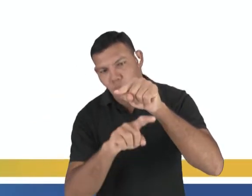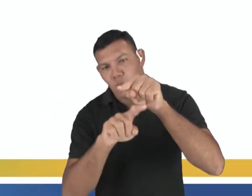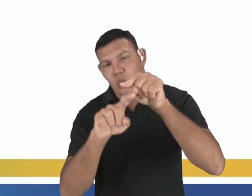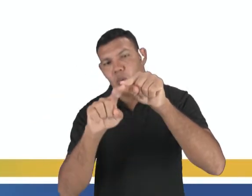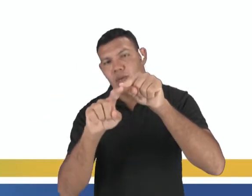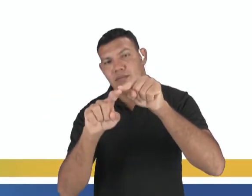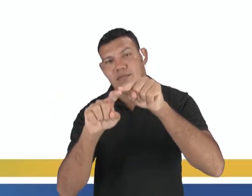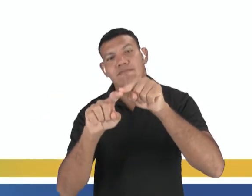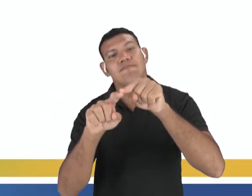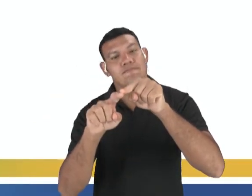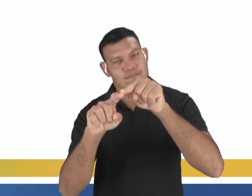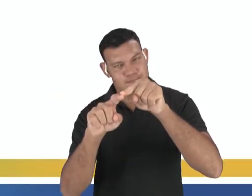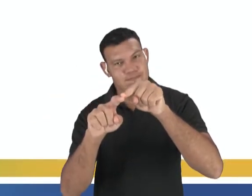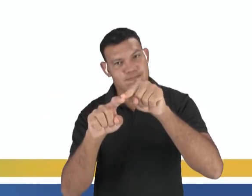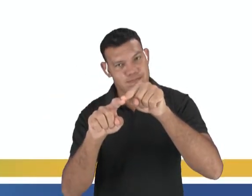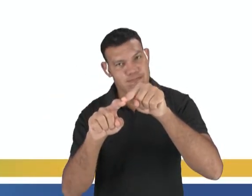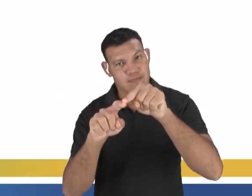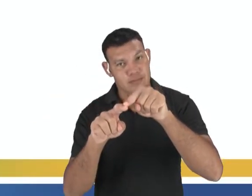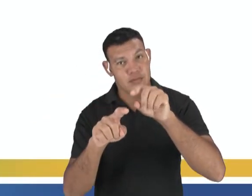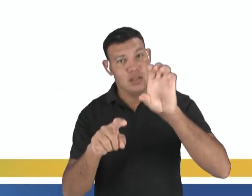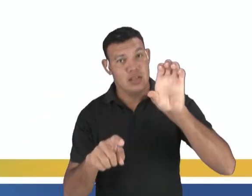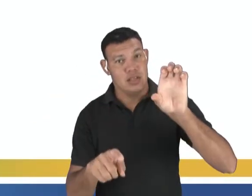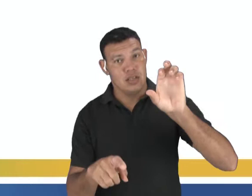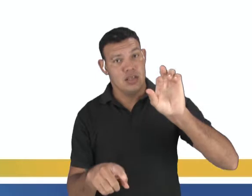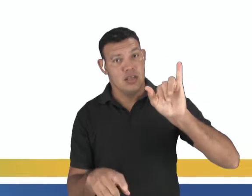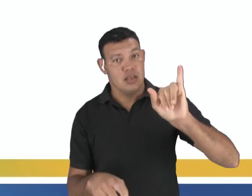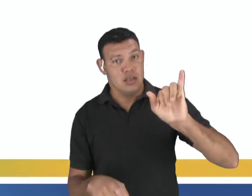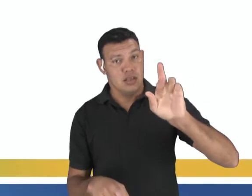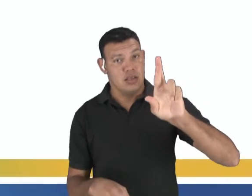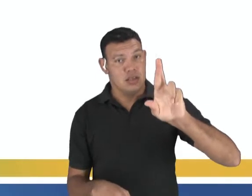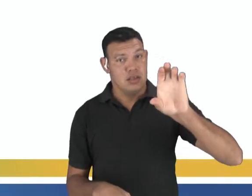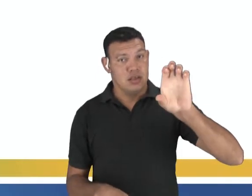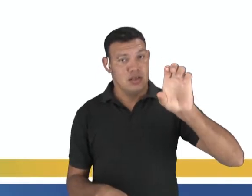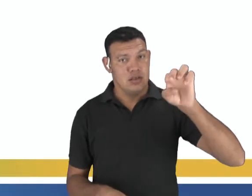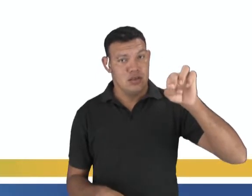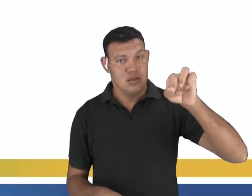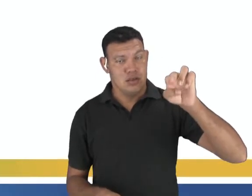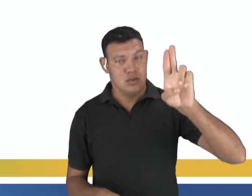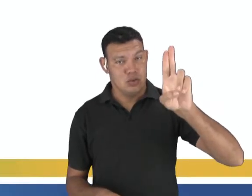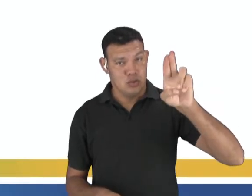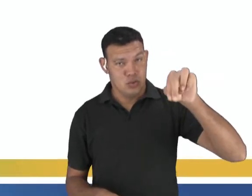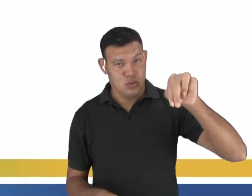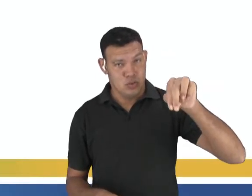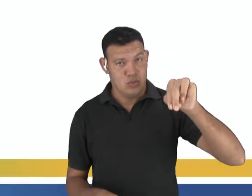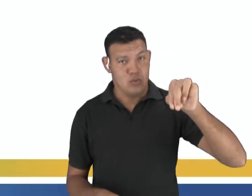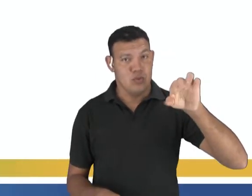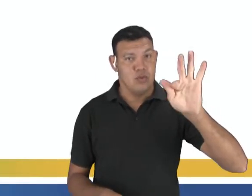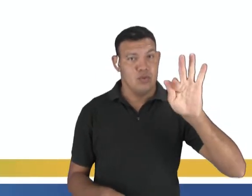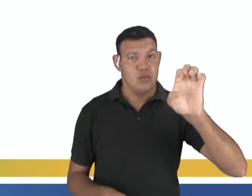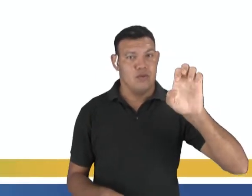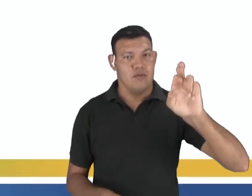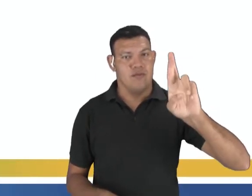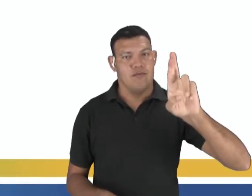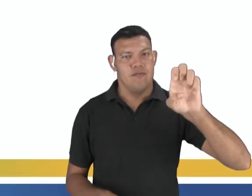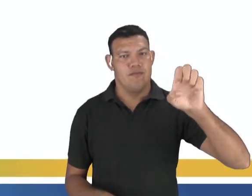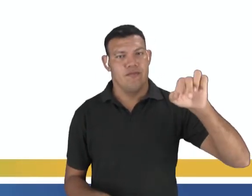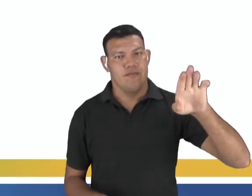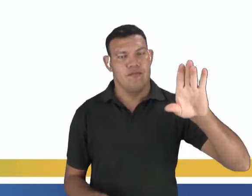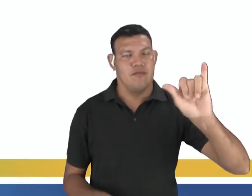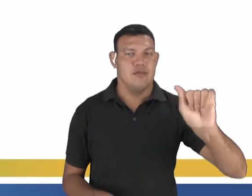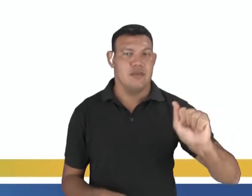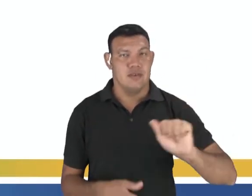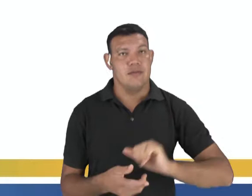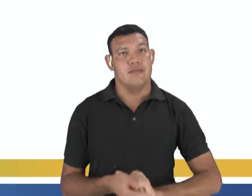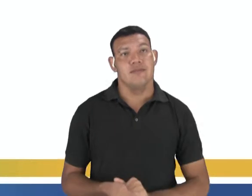Então, aí a circunferência, tá? É um conjunto de pontos pertencente ao mesmo plano, né? Com o ponto fixo